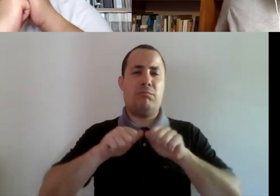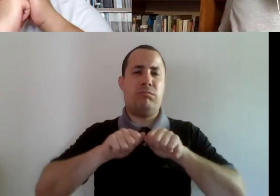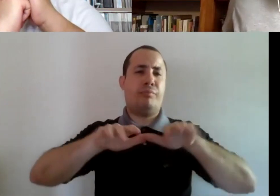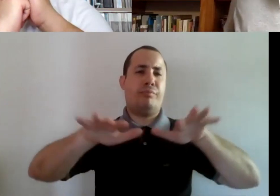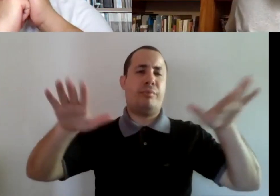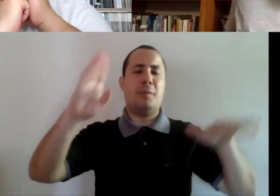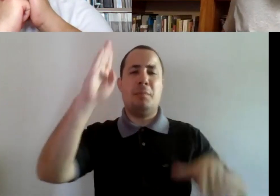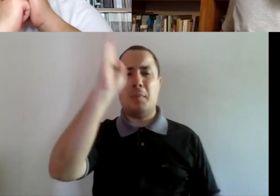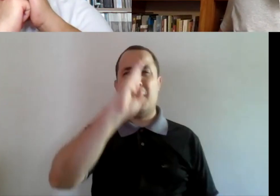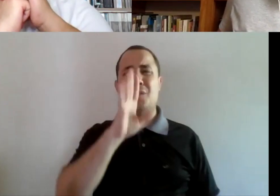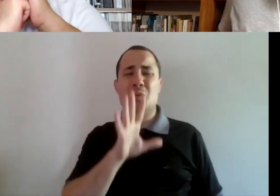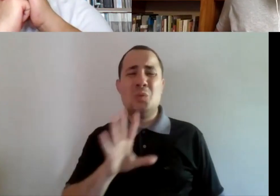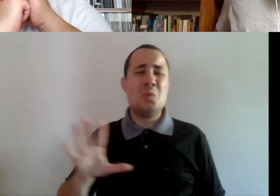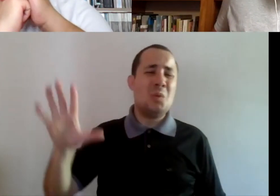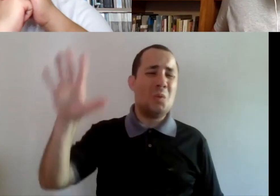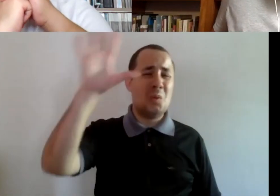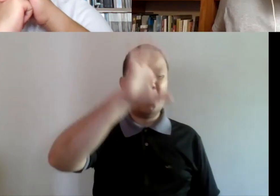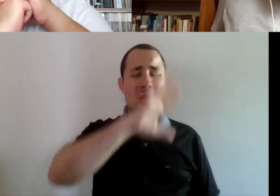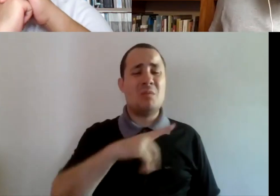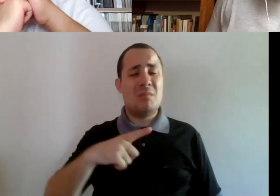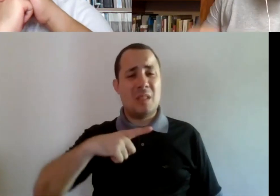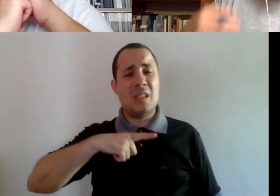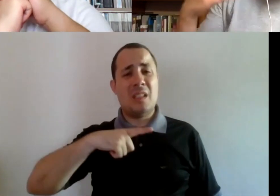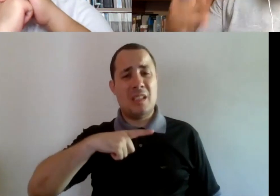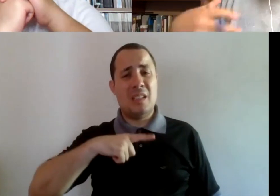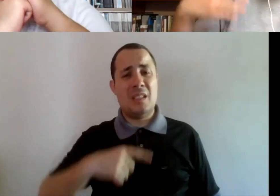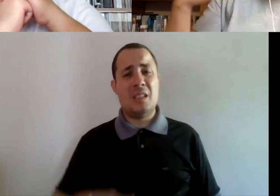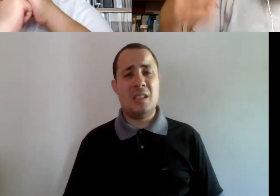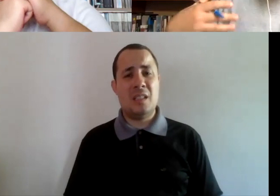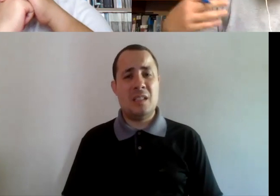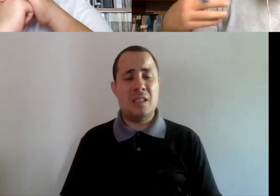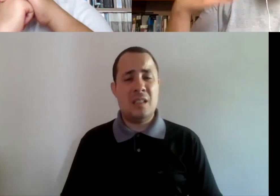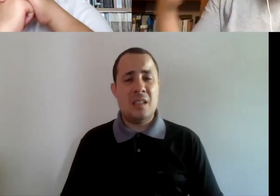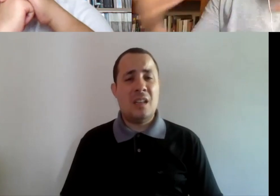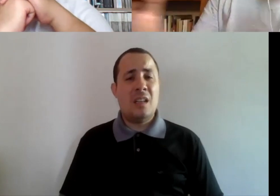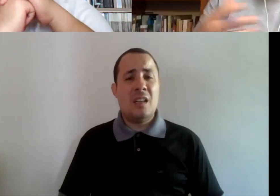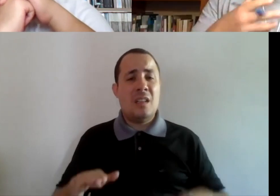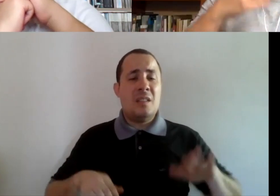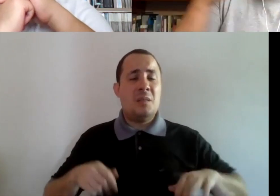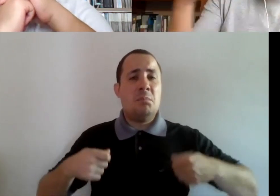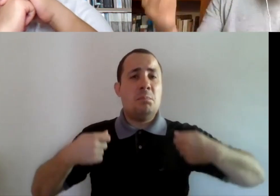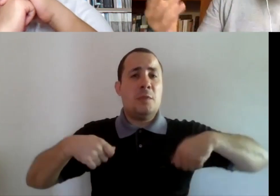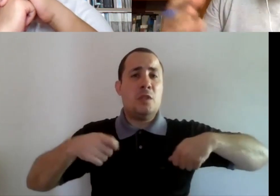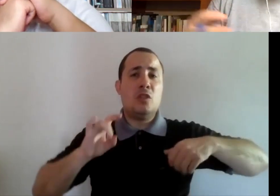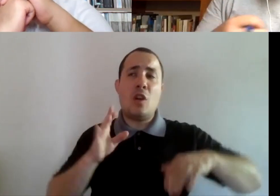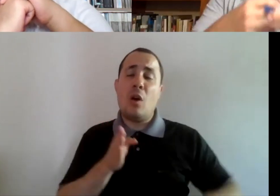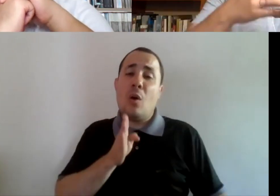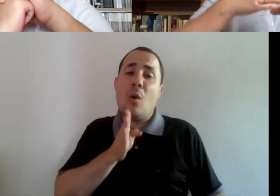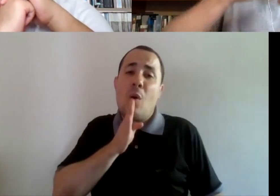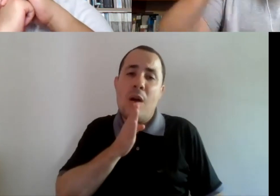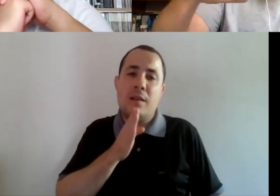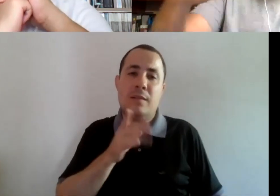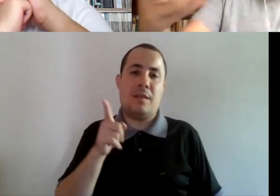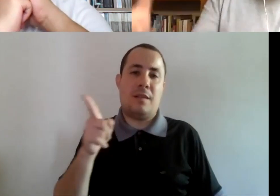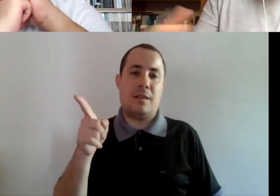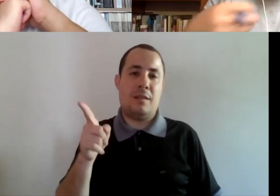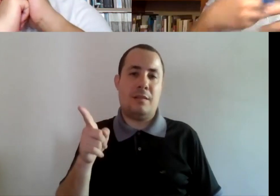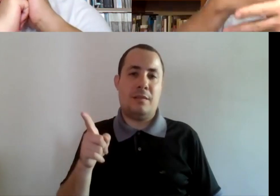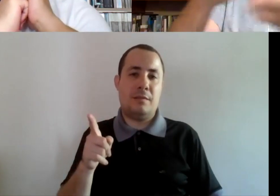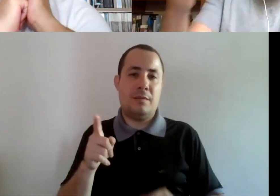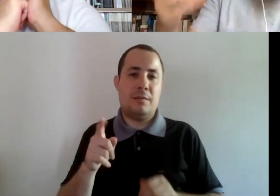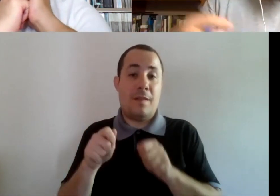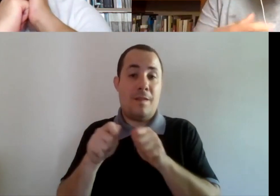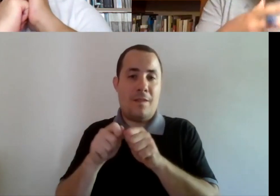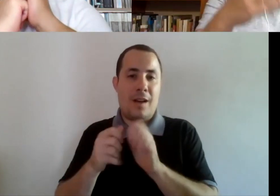muito rico. E, às vezes, a gente precisa só fazer o trabalho de conhecer as editoras dali para fomentar